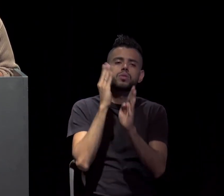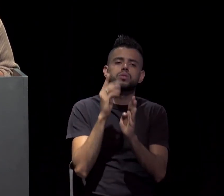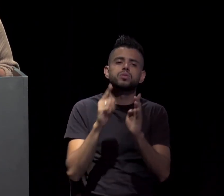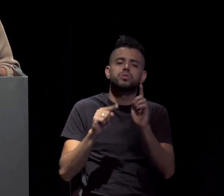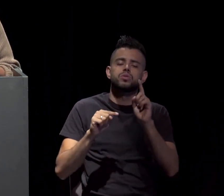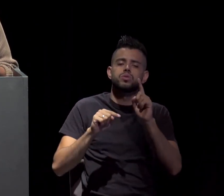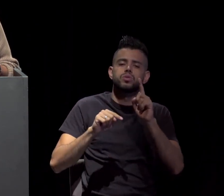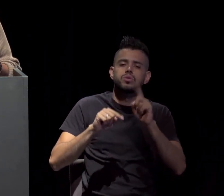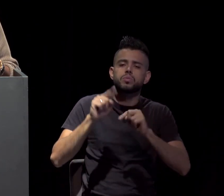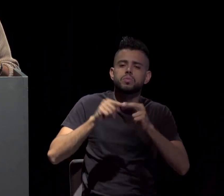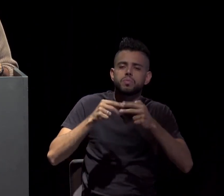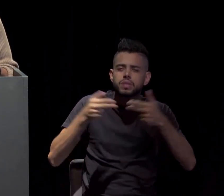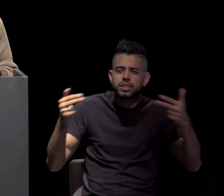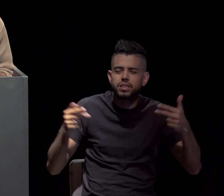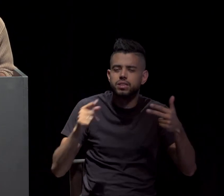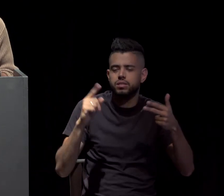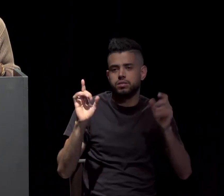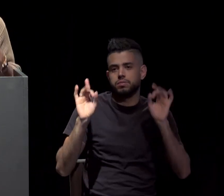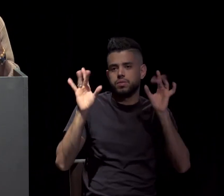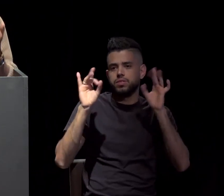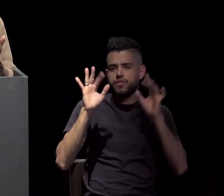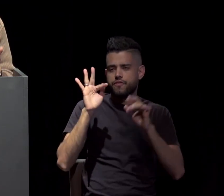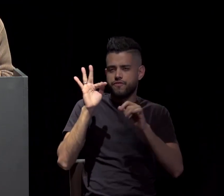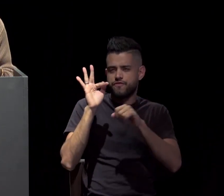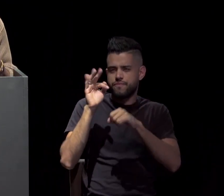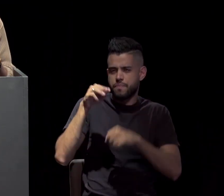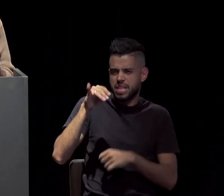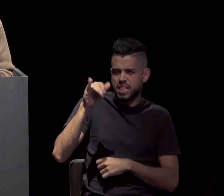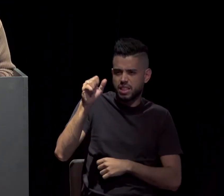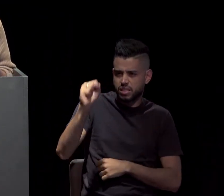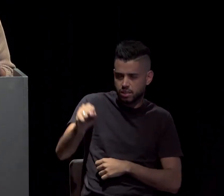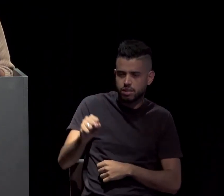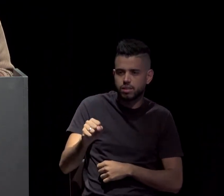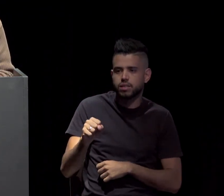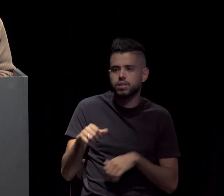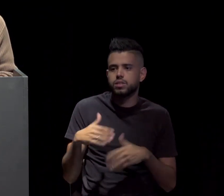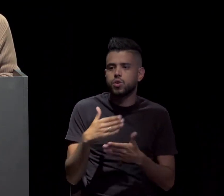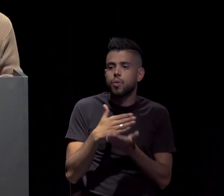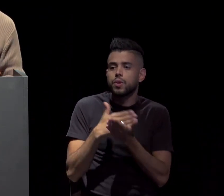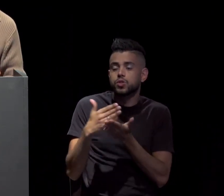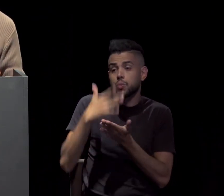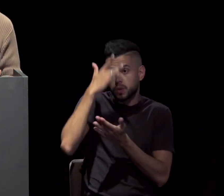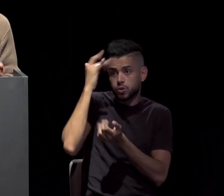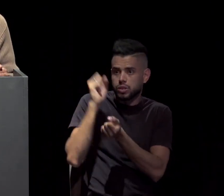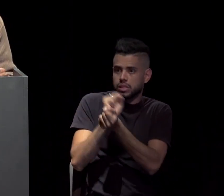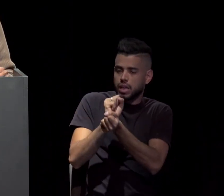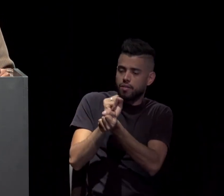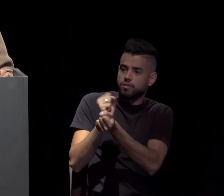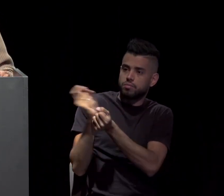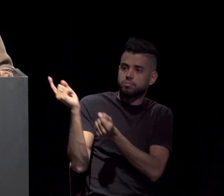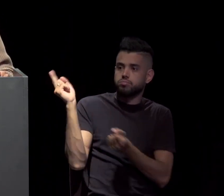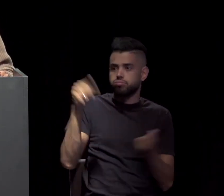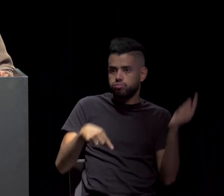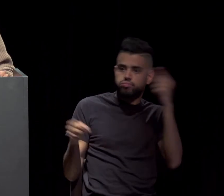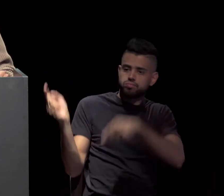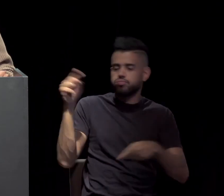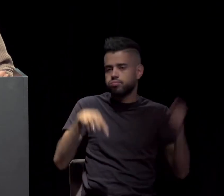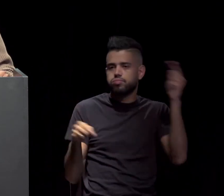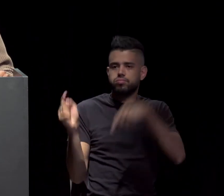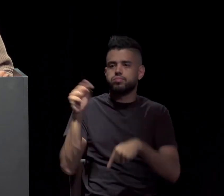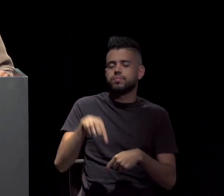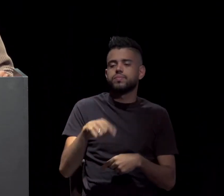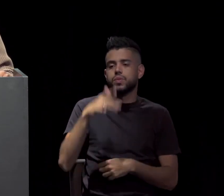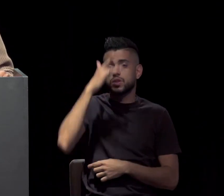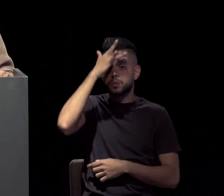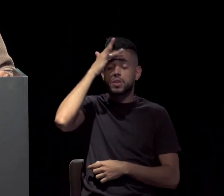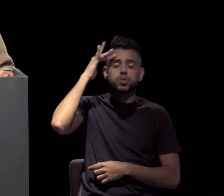século XVIII, é, obviamente, essa nova atividade econômica que faz com que uma leva muito grande de pessoas escravizadas cheguem. Então, os negros de Minas